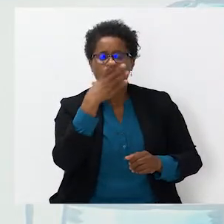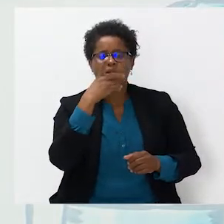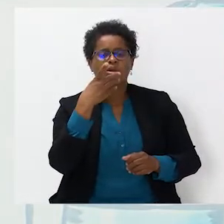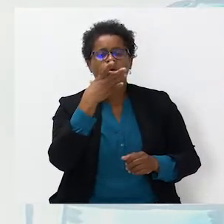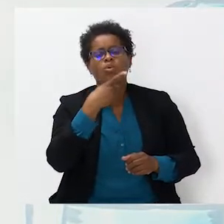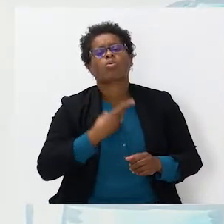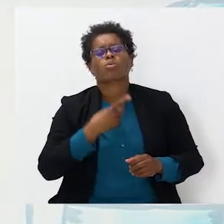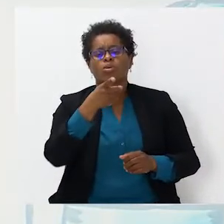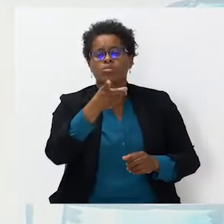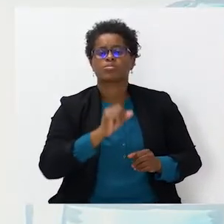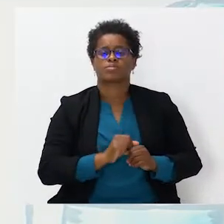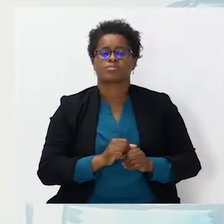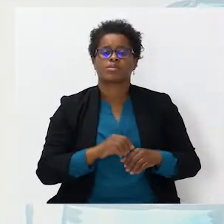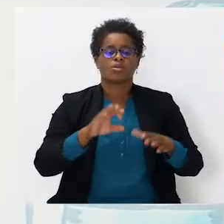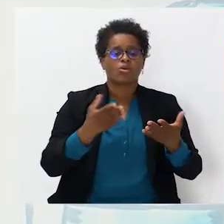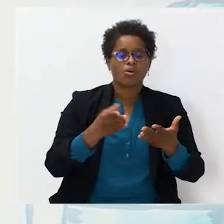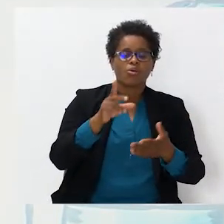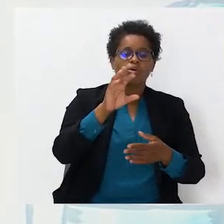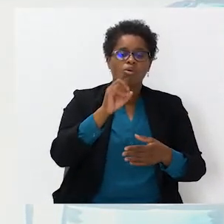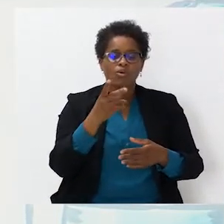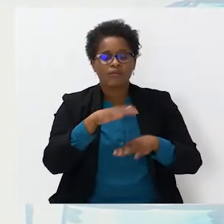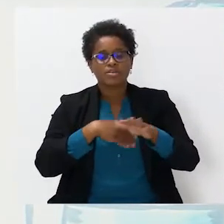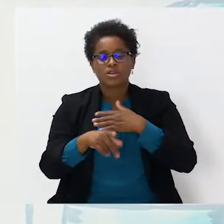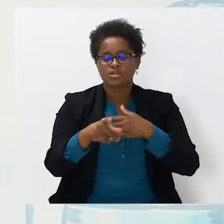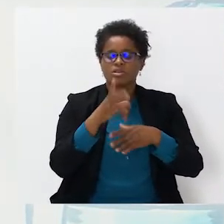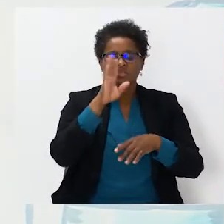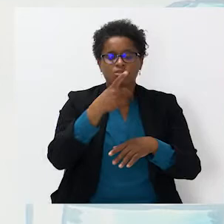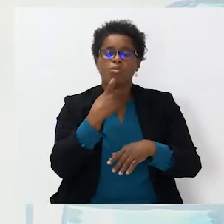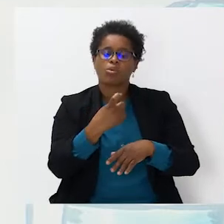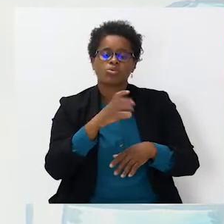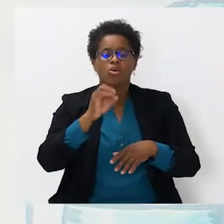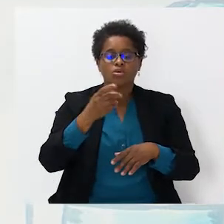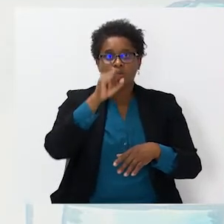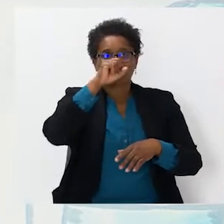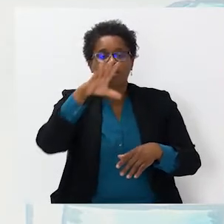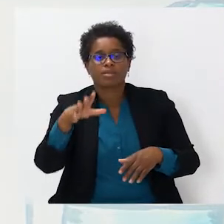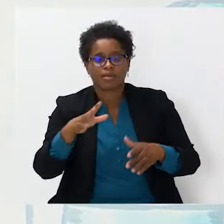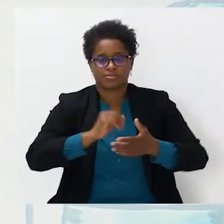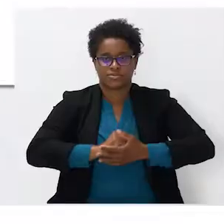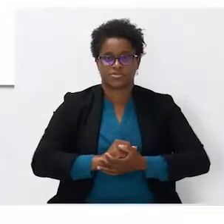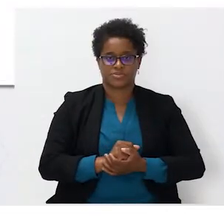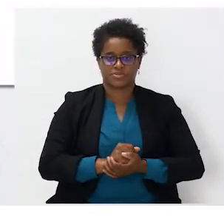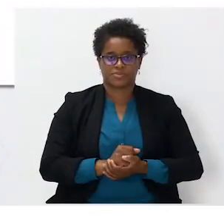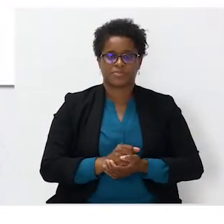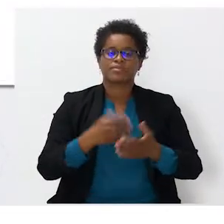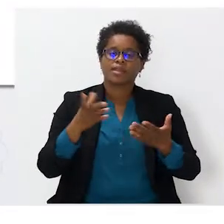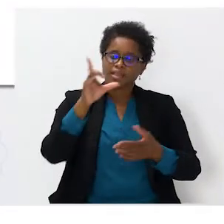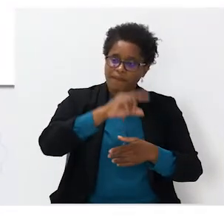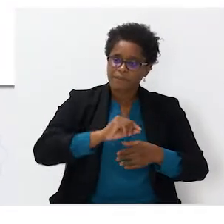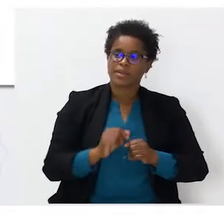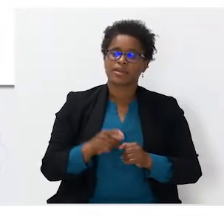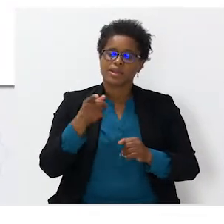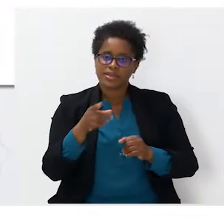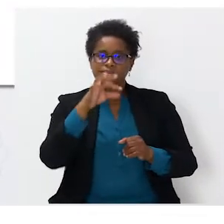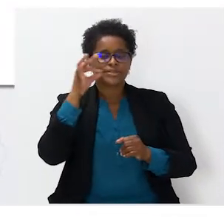é? Fazemos esta entoação. Se for uma pergunta ou se estamos admirados, espantados. Também